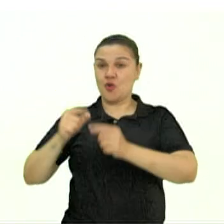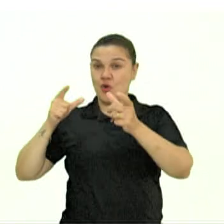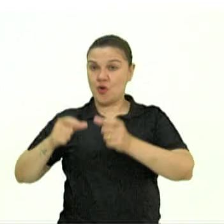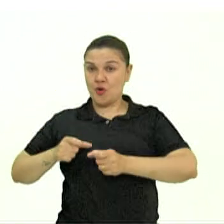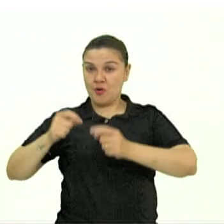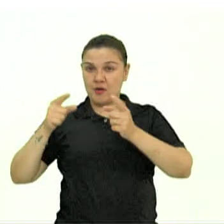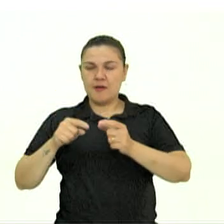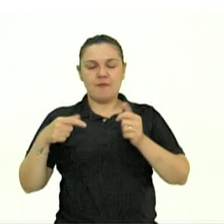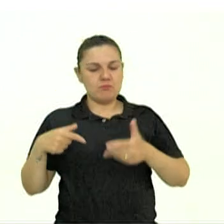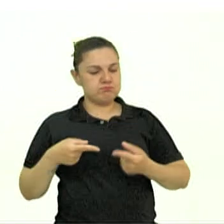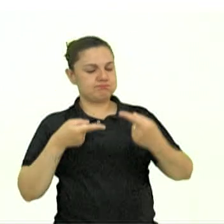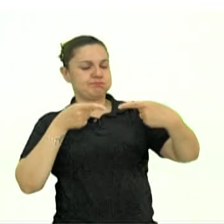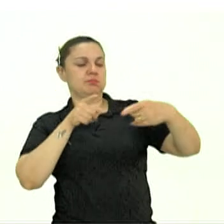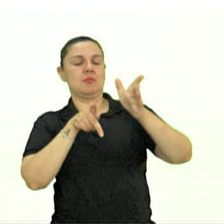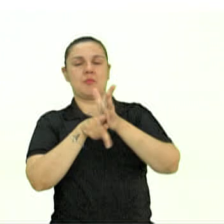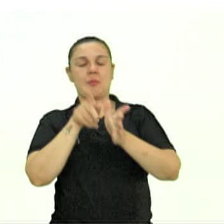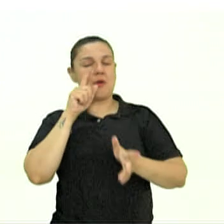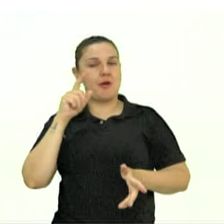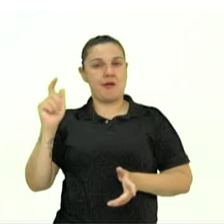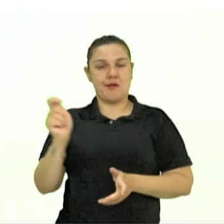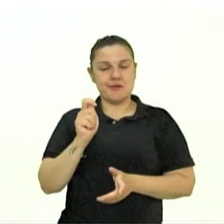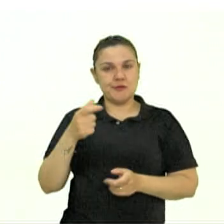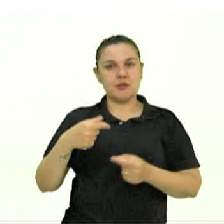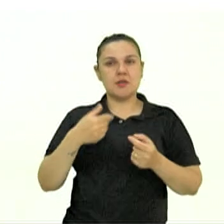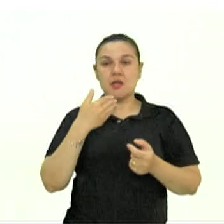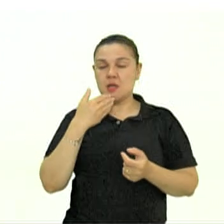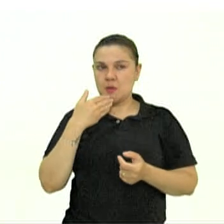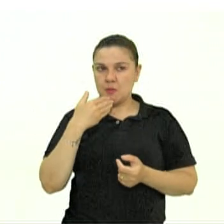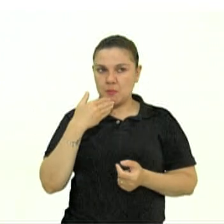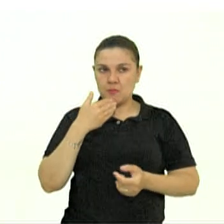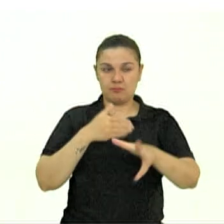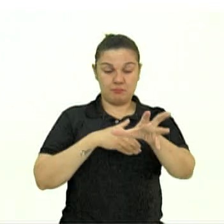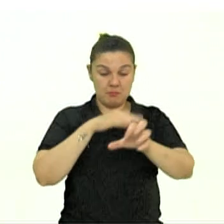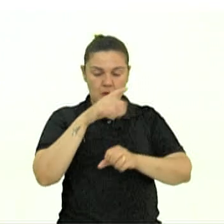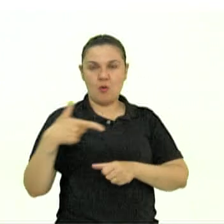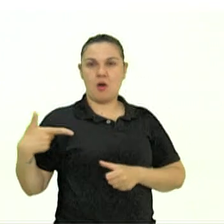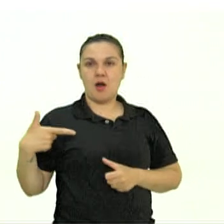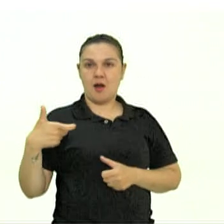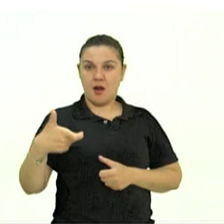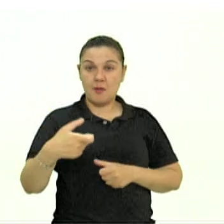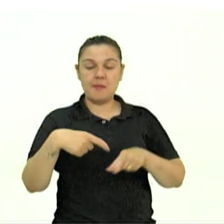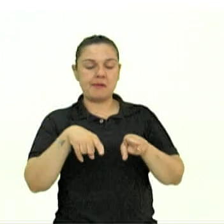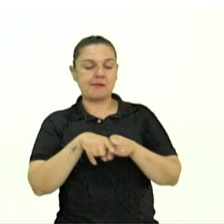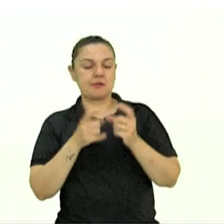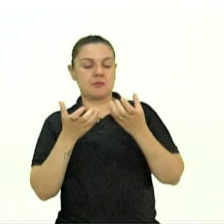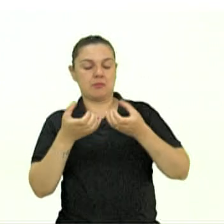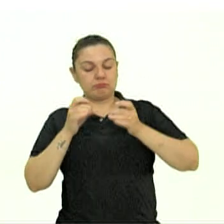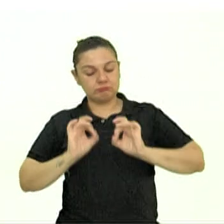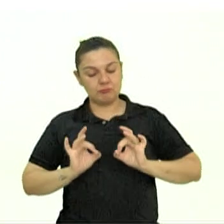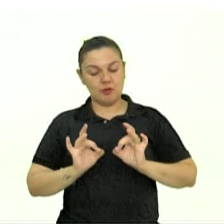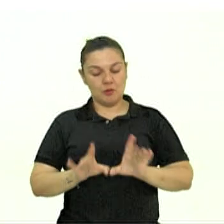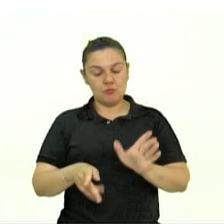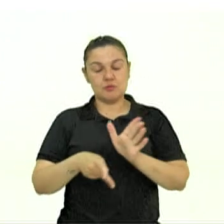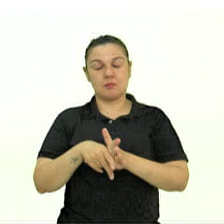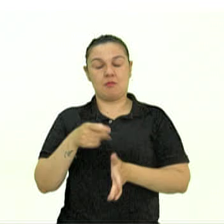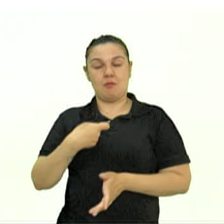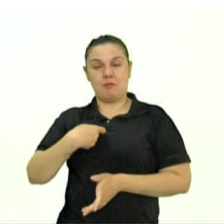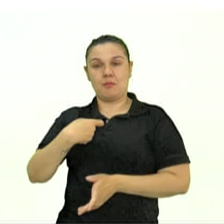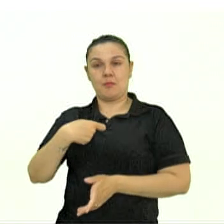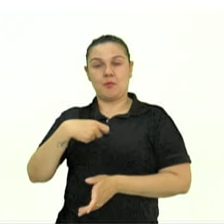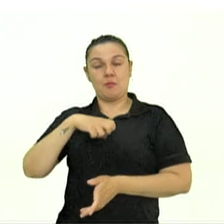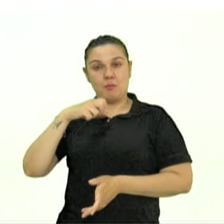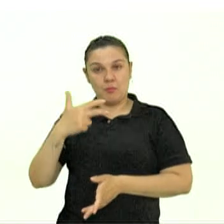tropas castelhanas, deu socorro e mediu convosco as armas, e quererão deixar os portugueses a praça